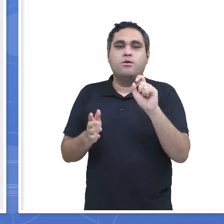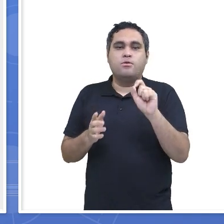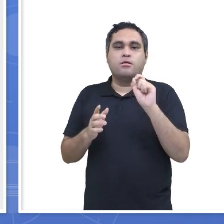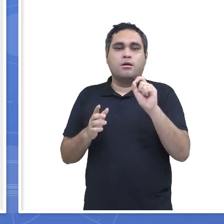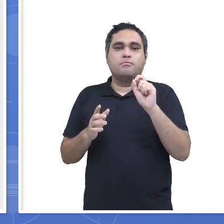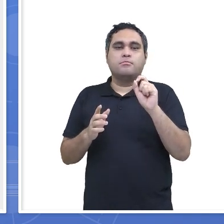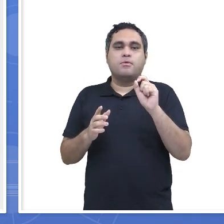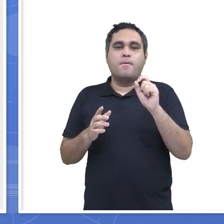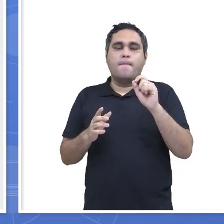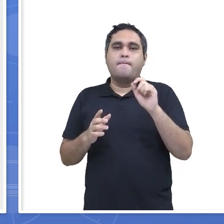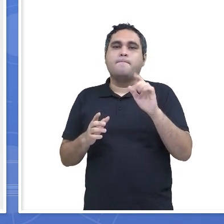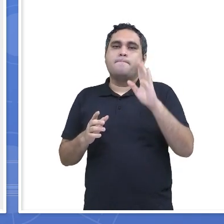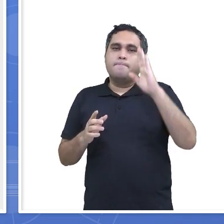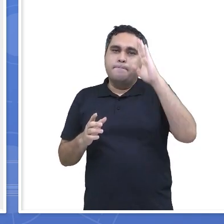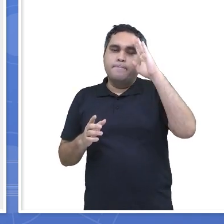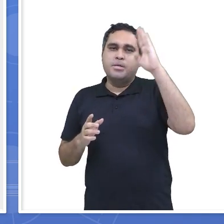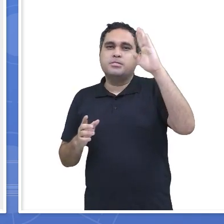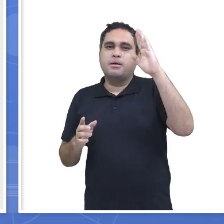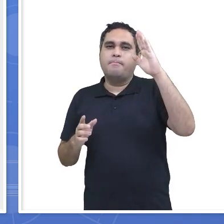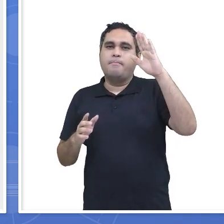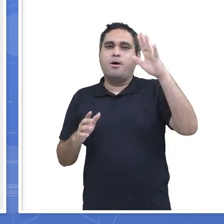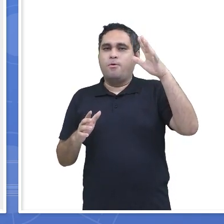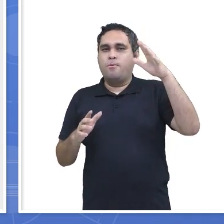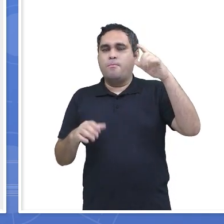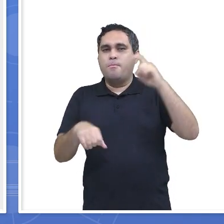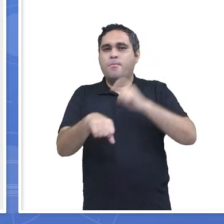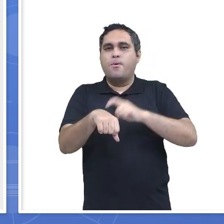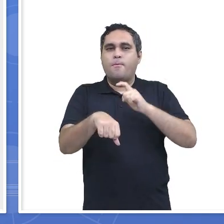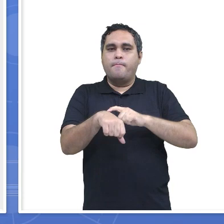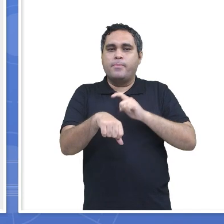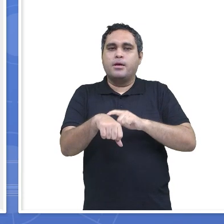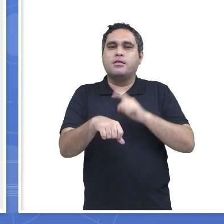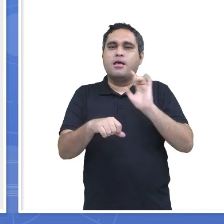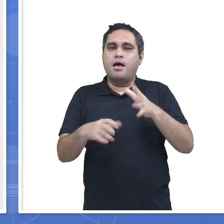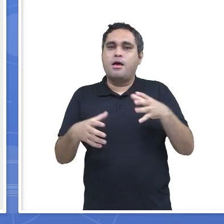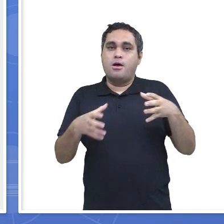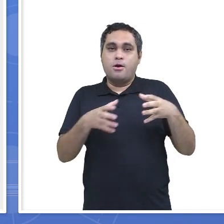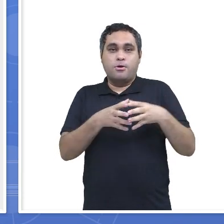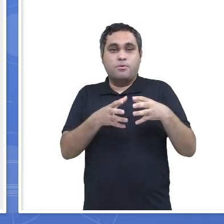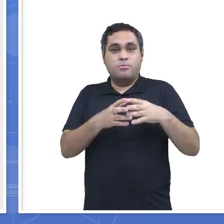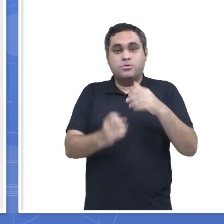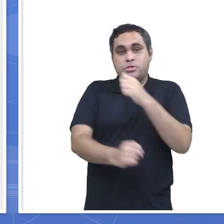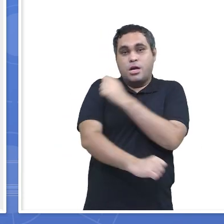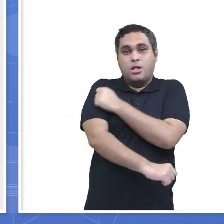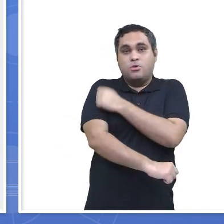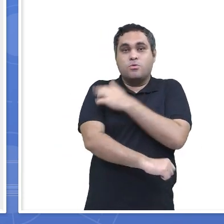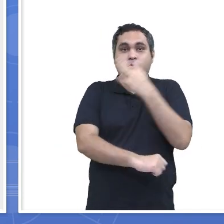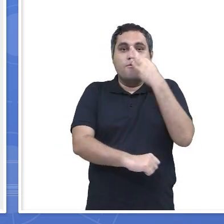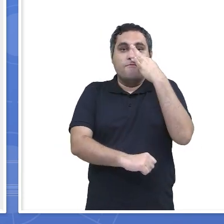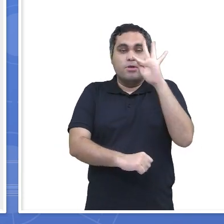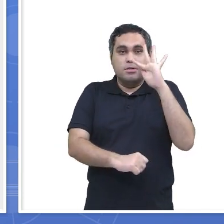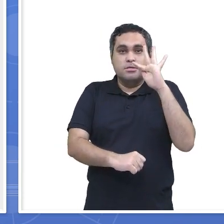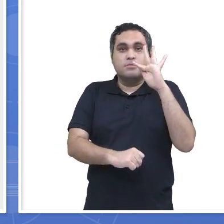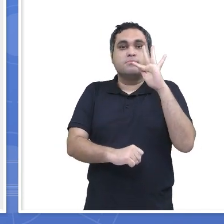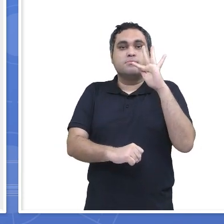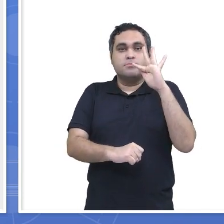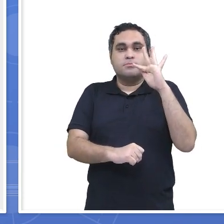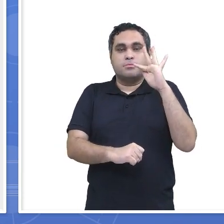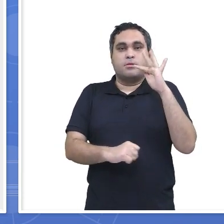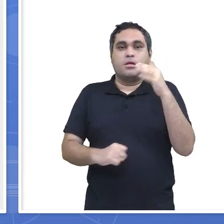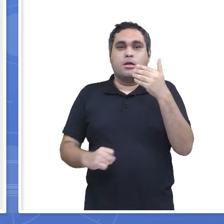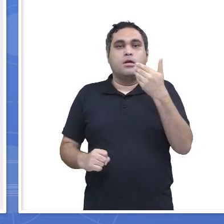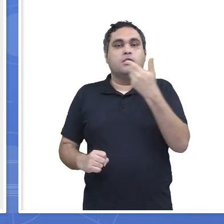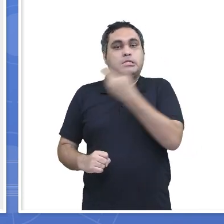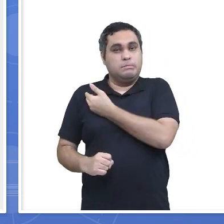na luta estudantil francesa de maio de 1968, contra o Estado, por reformas estruturais